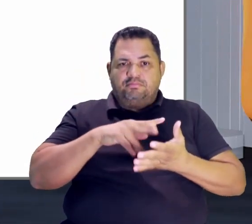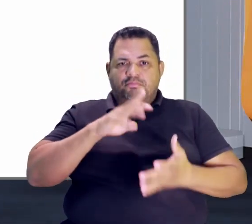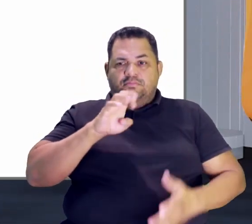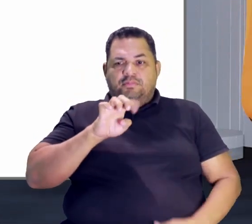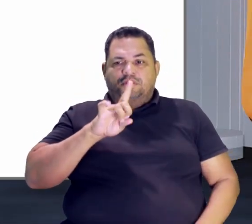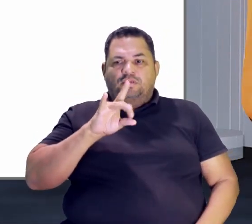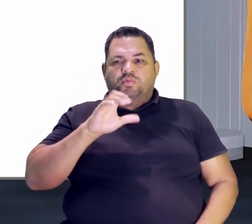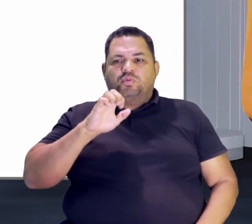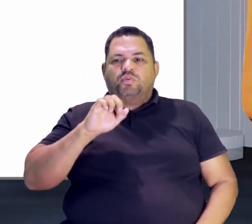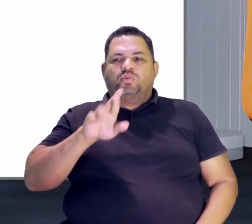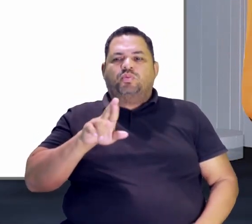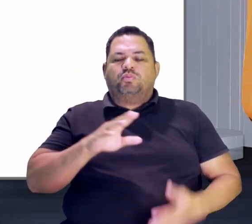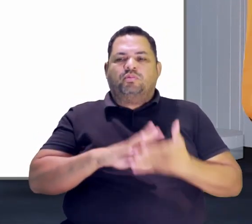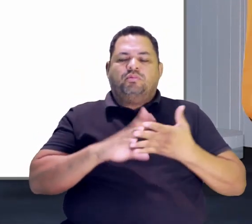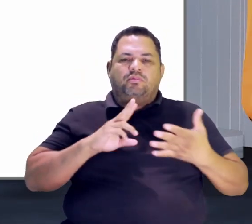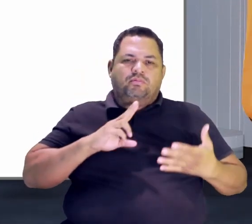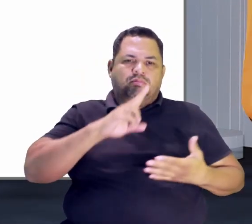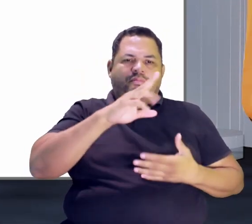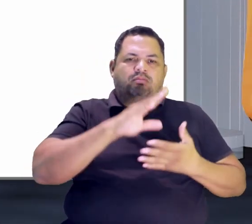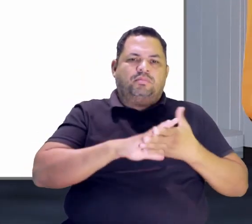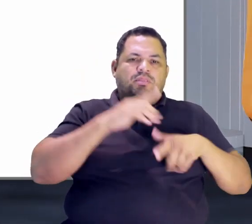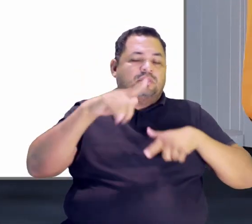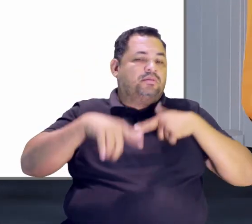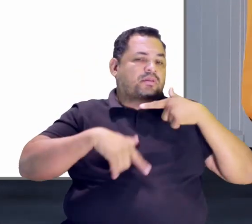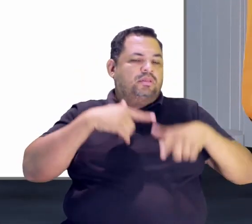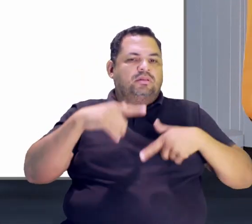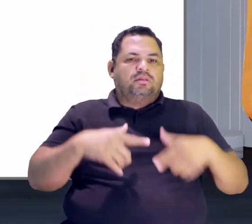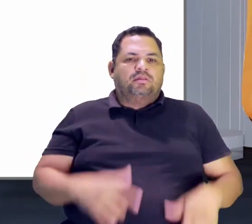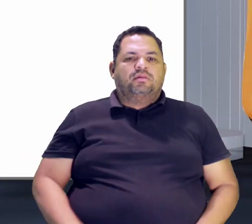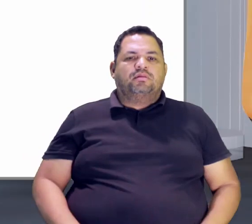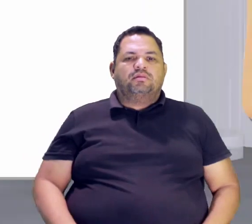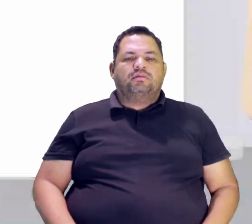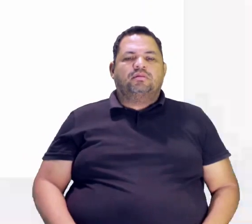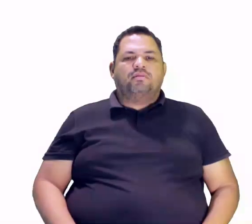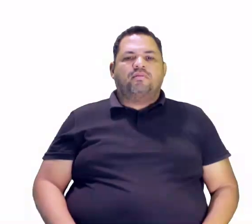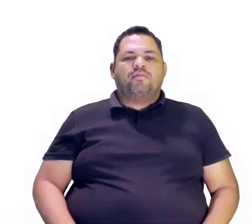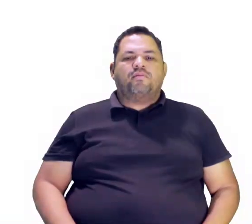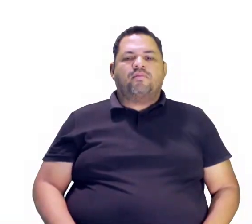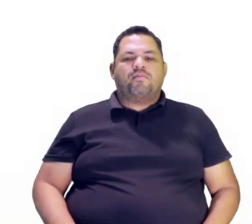está agindo, o vetor força vai agir ali, ok?